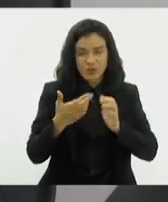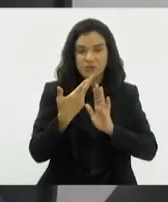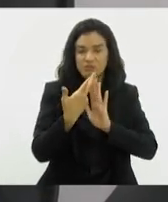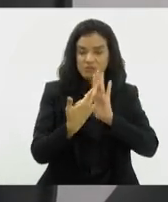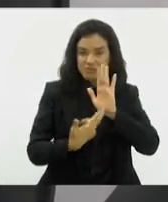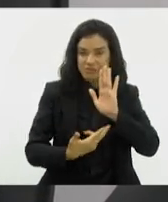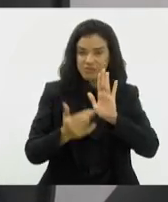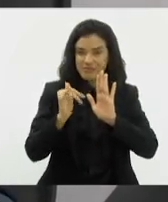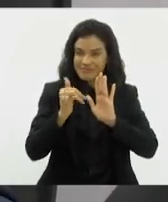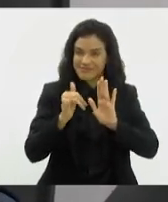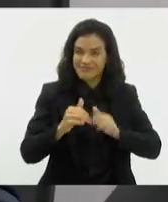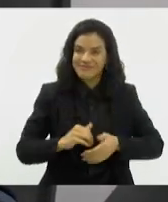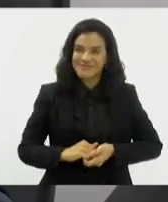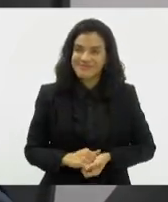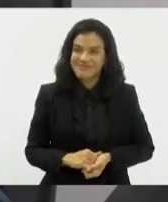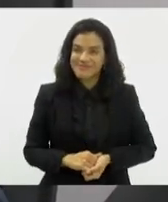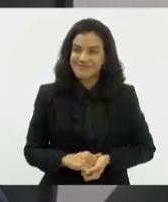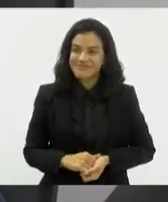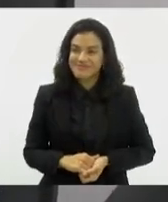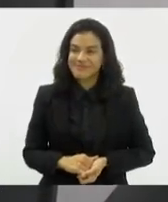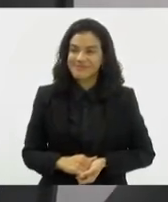que relate.